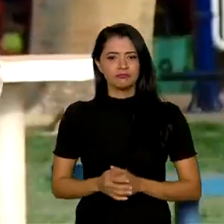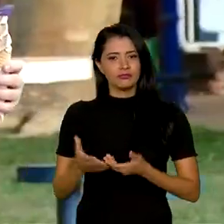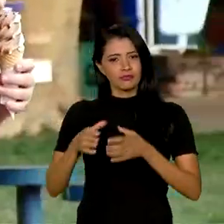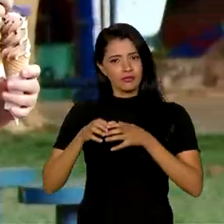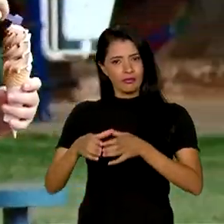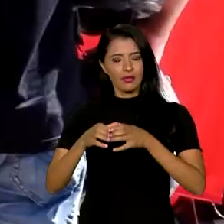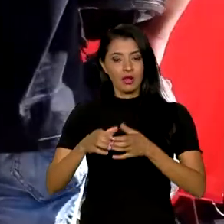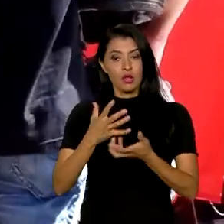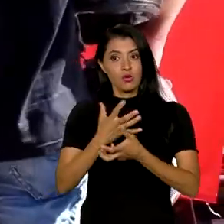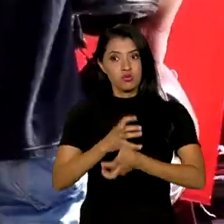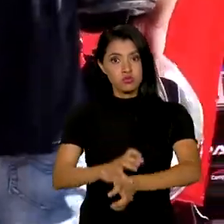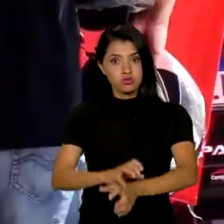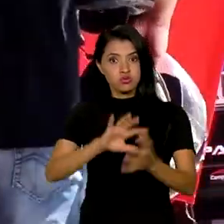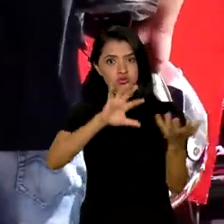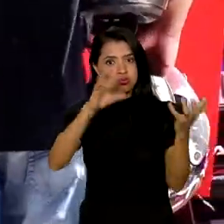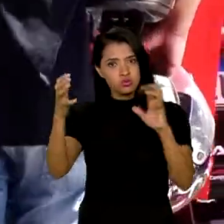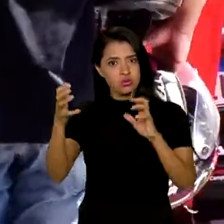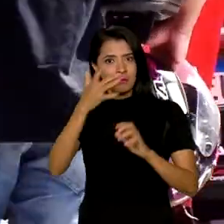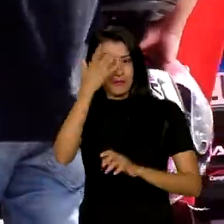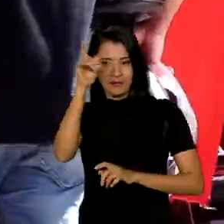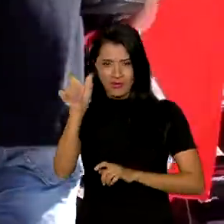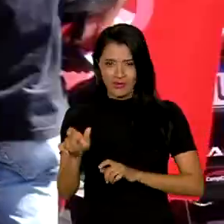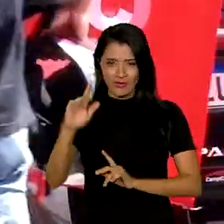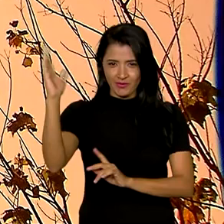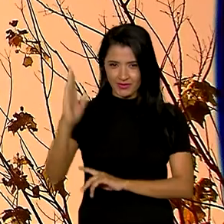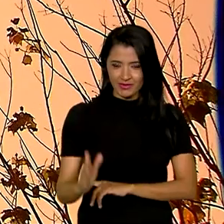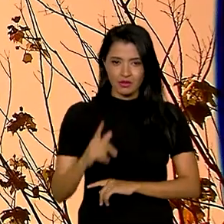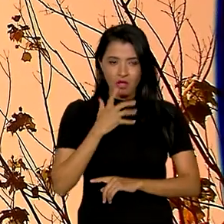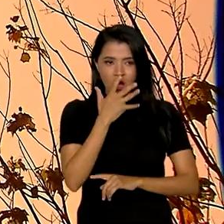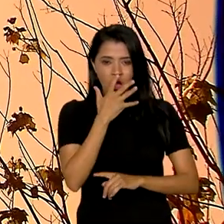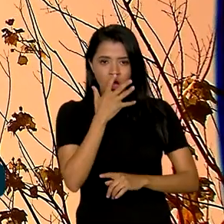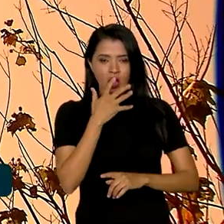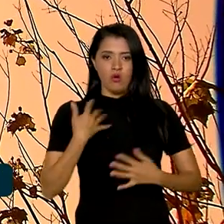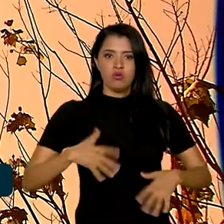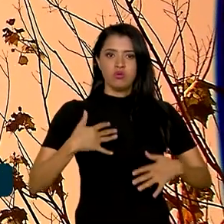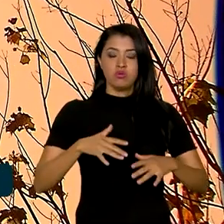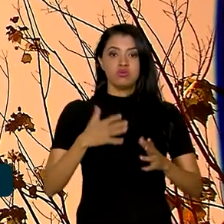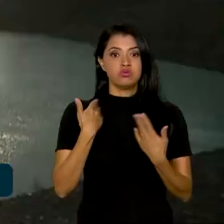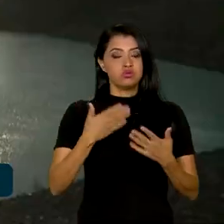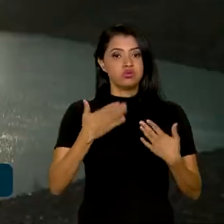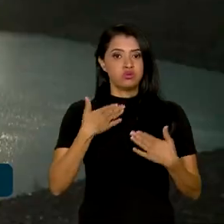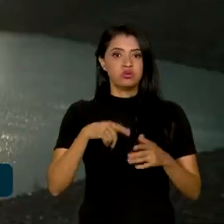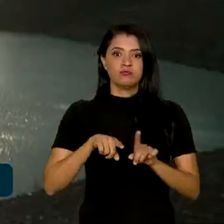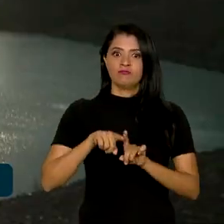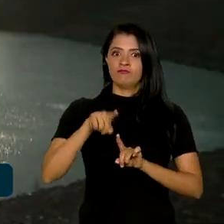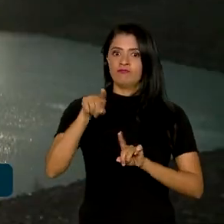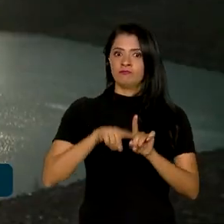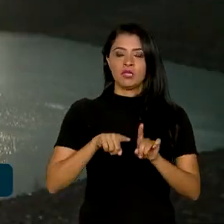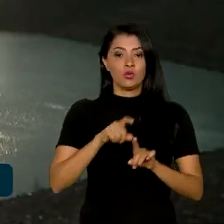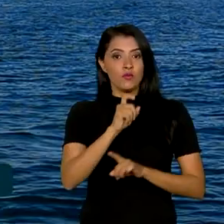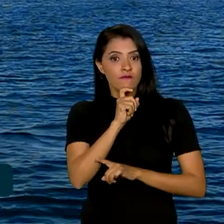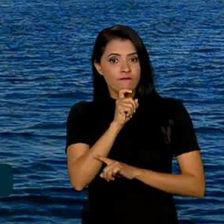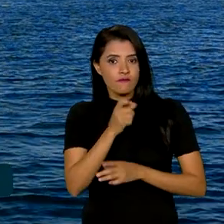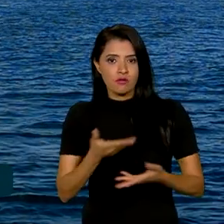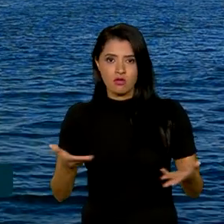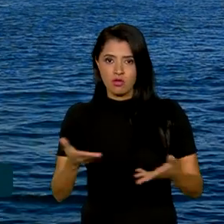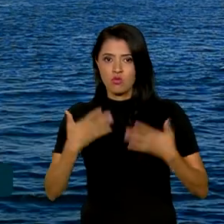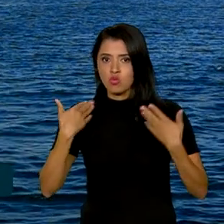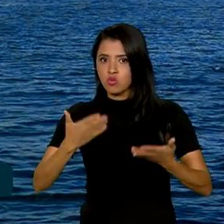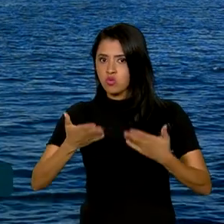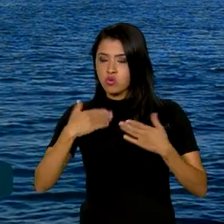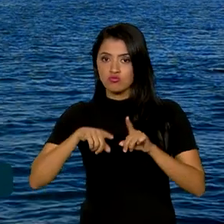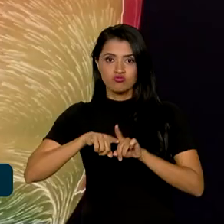com o clima quente, o brasileiro foi surpreendido com as altas temperaturas em pleno inverno. O calor